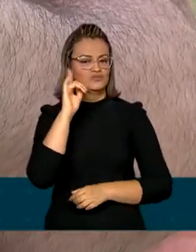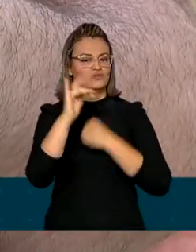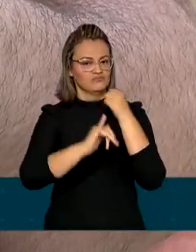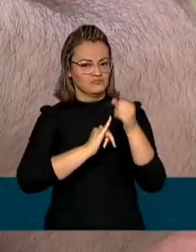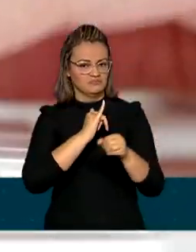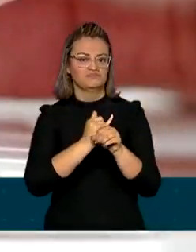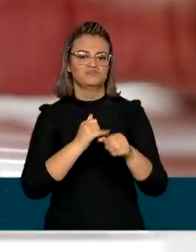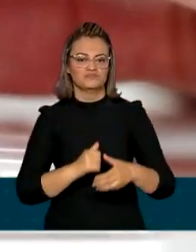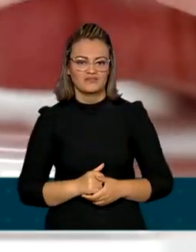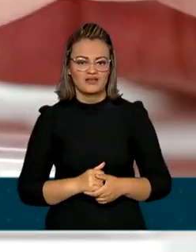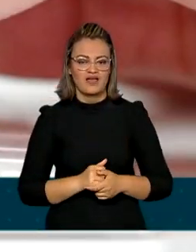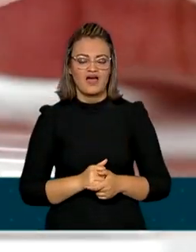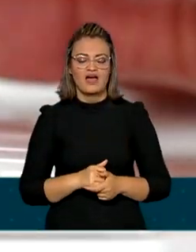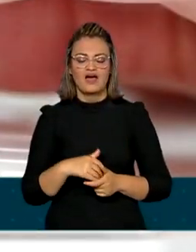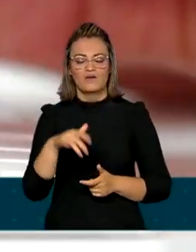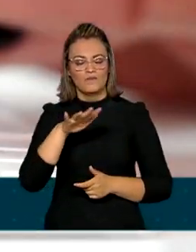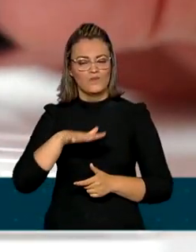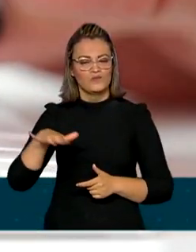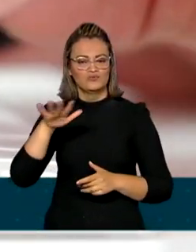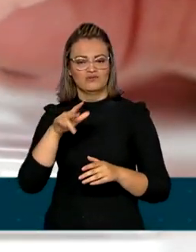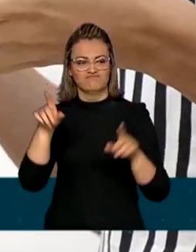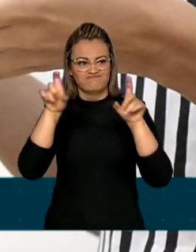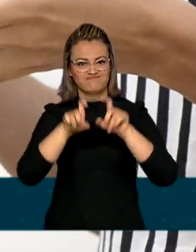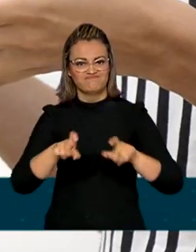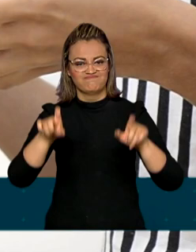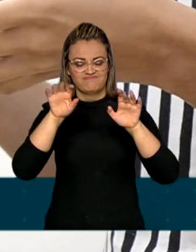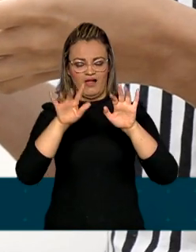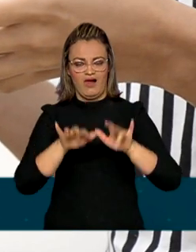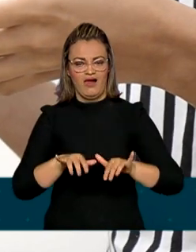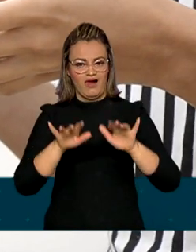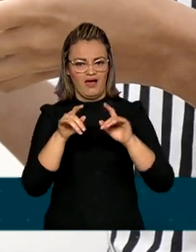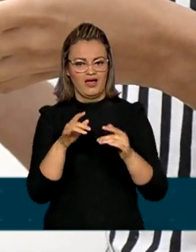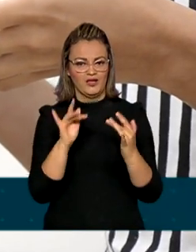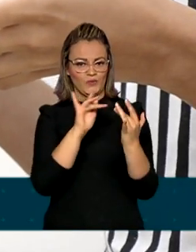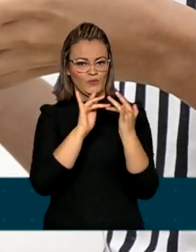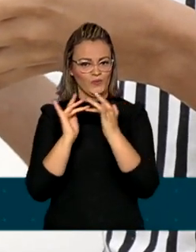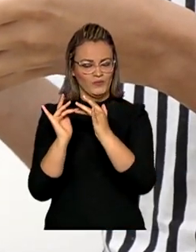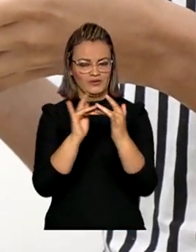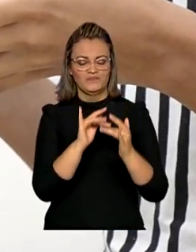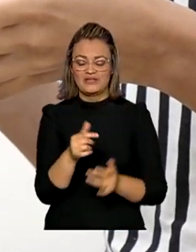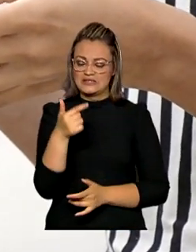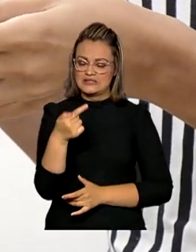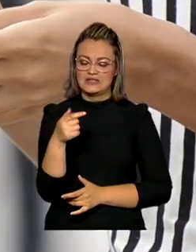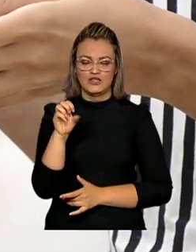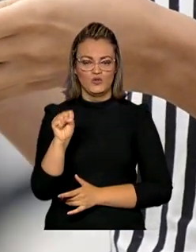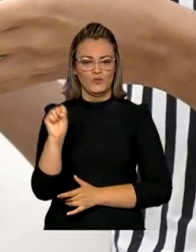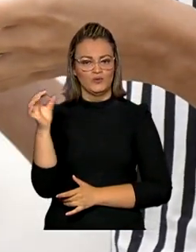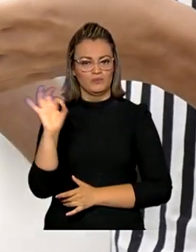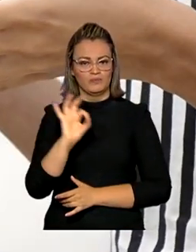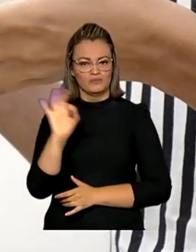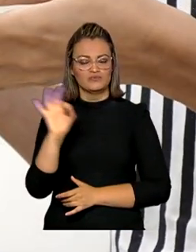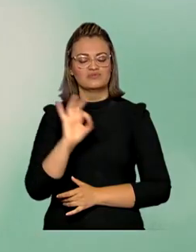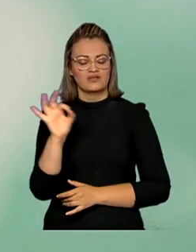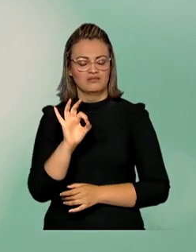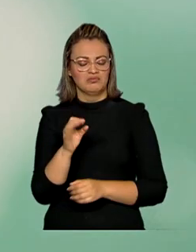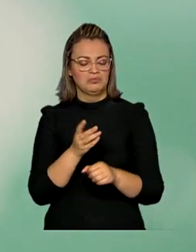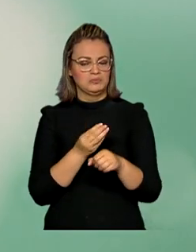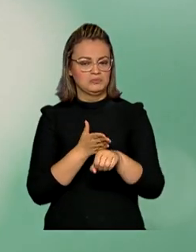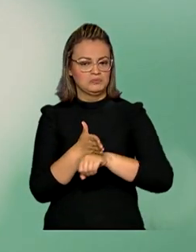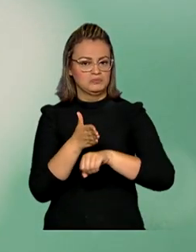internet, a rede mundial de computadores, com cerca de 78% da população online.